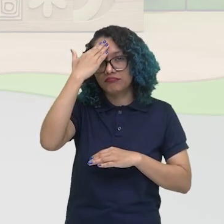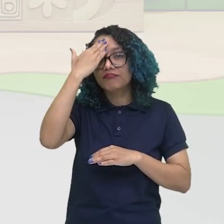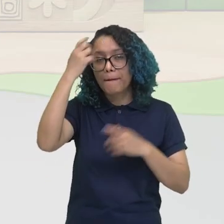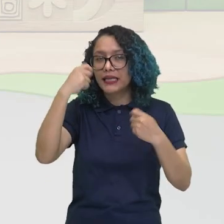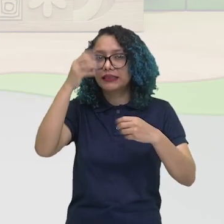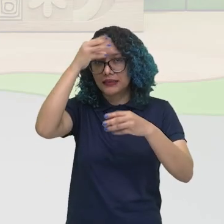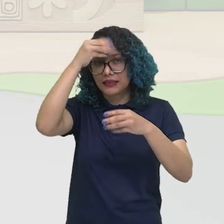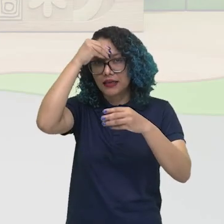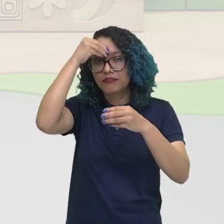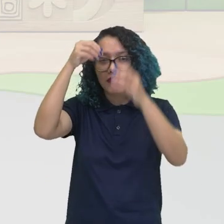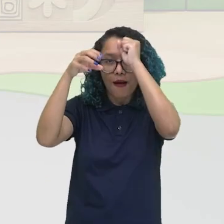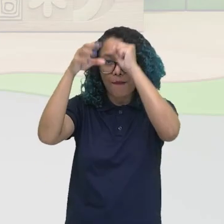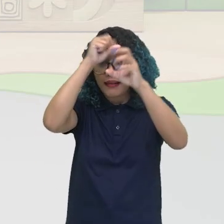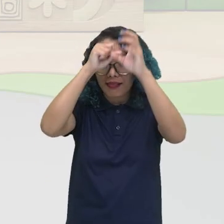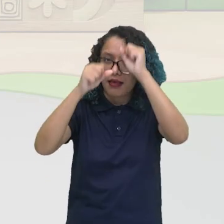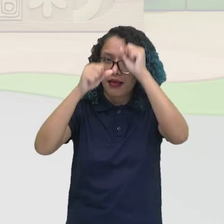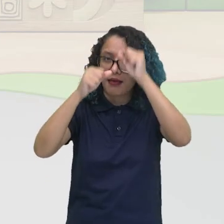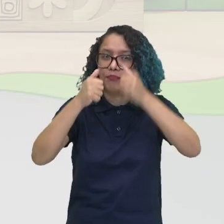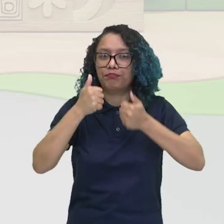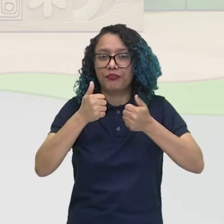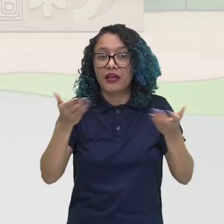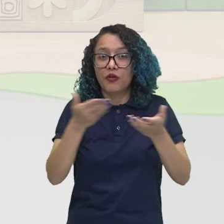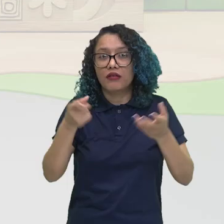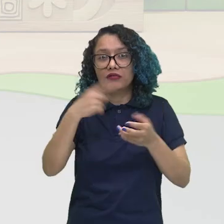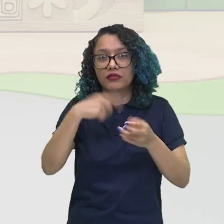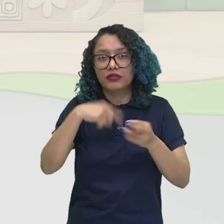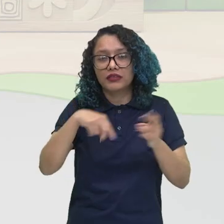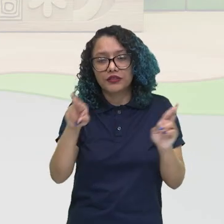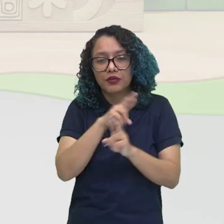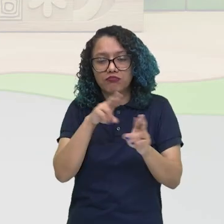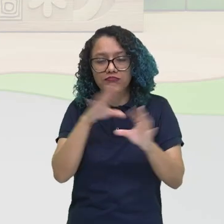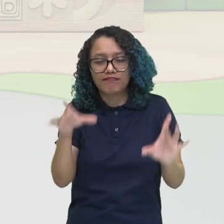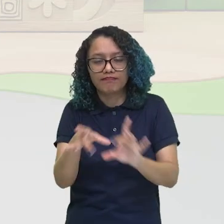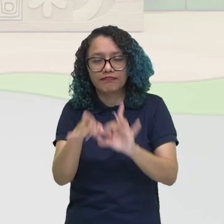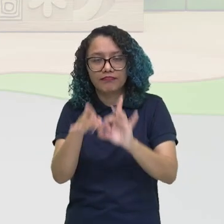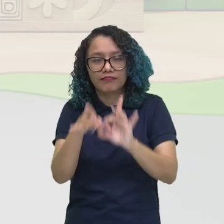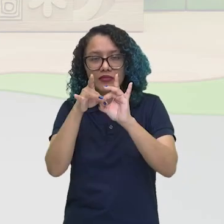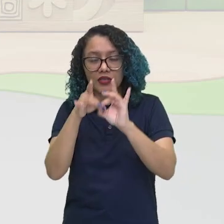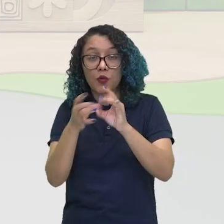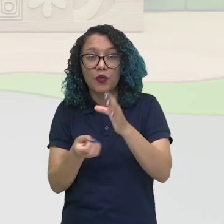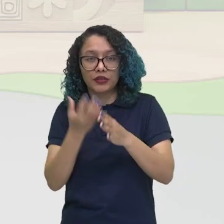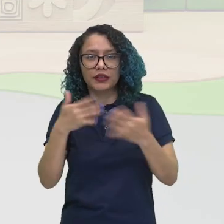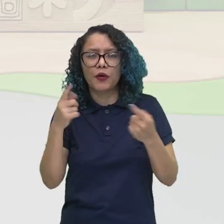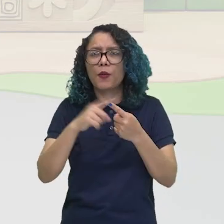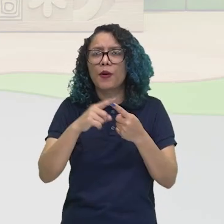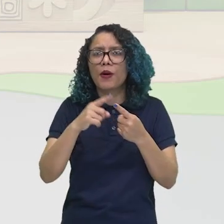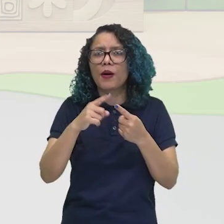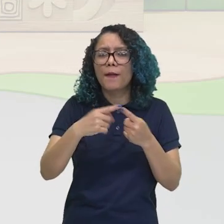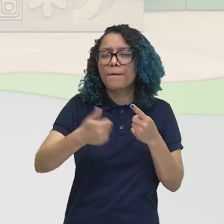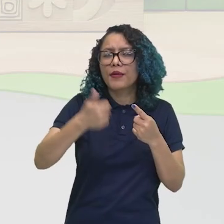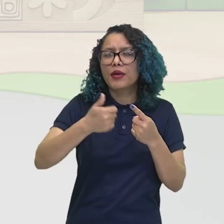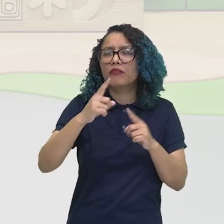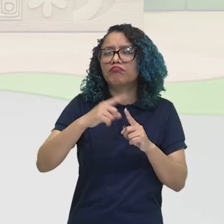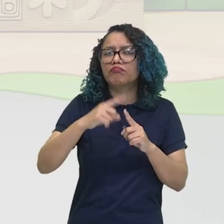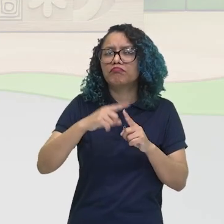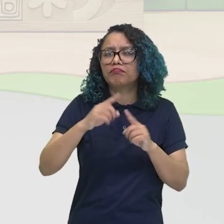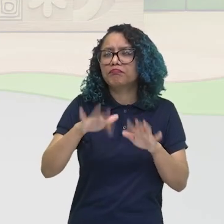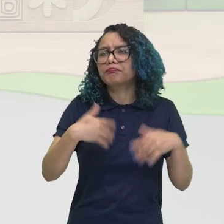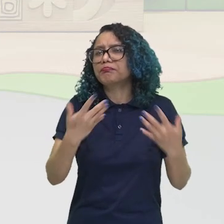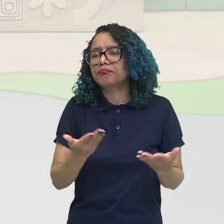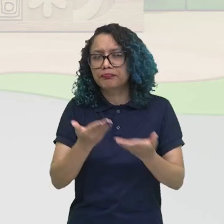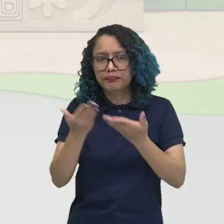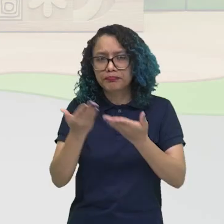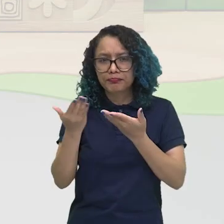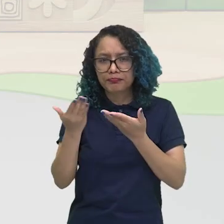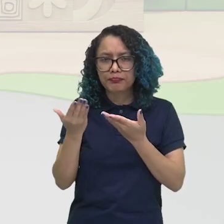você vai associar agora com a origem dela. Então, as rochas ígneas, quais são?